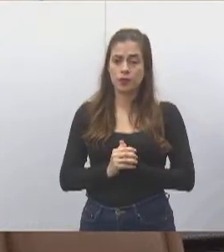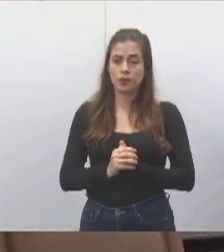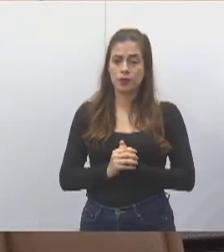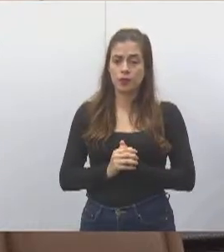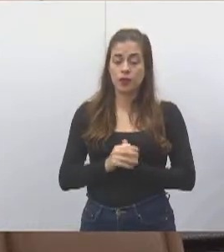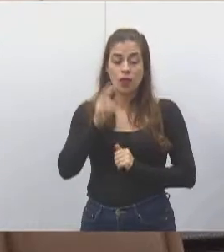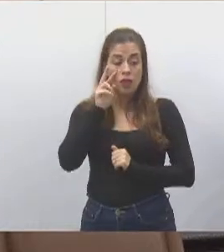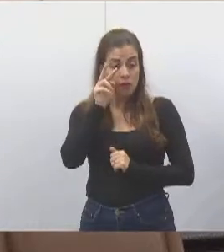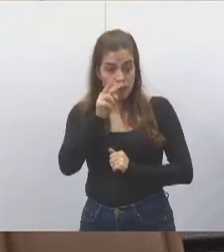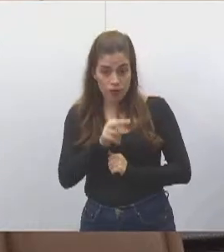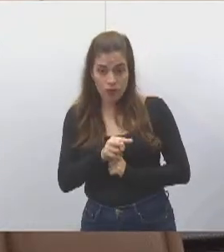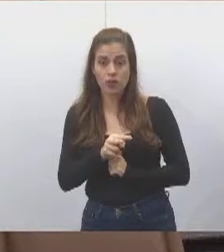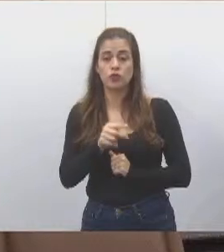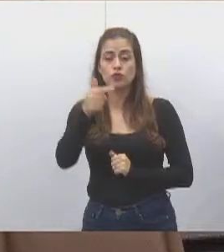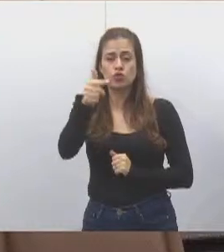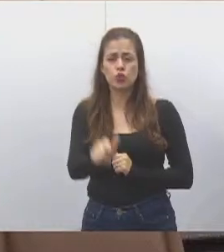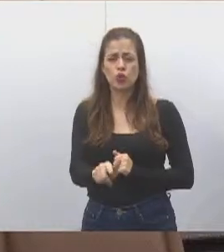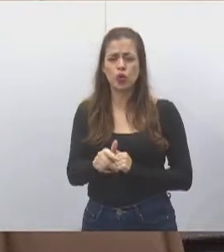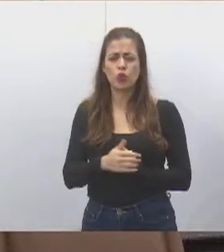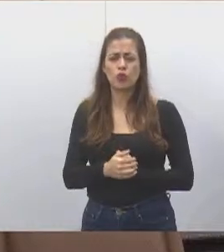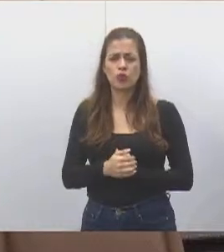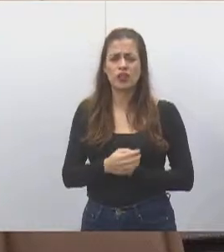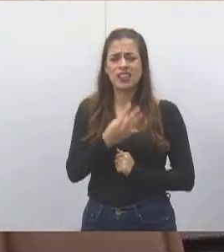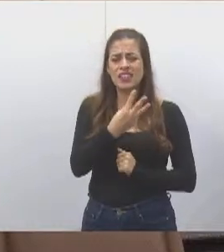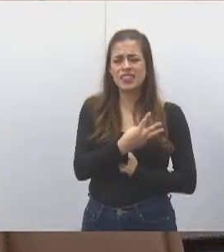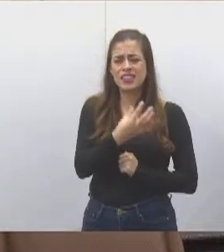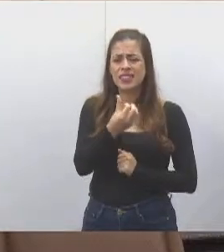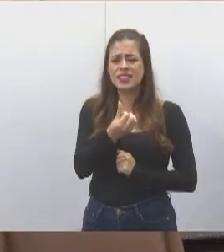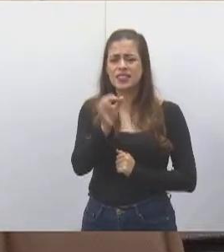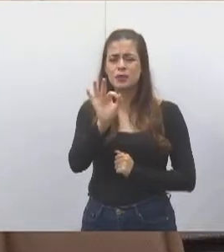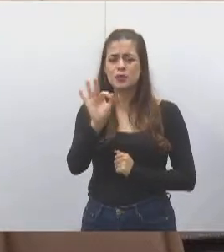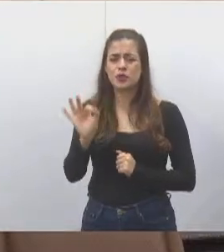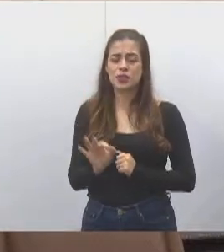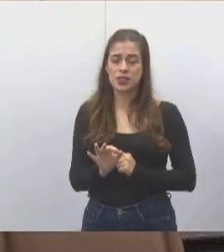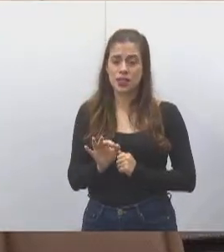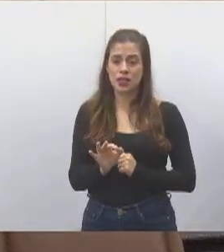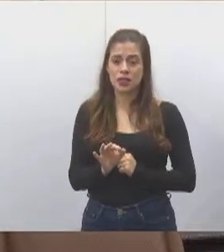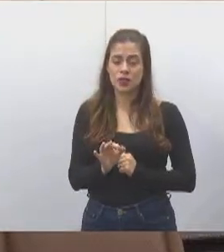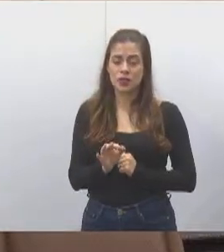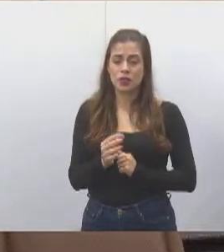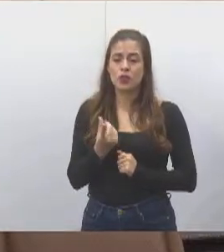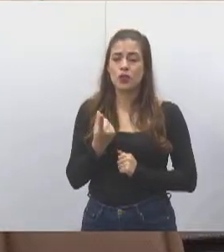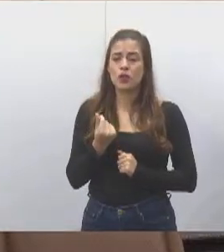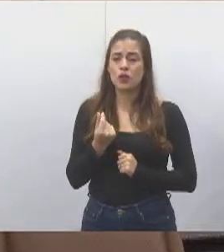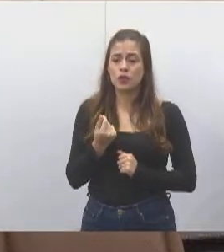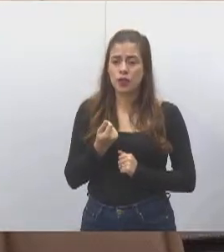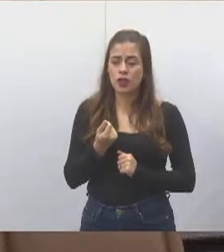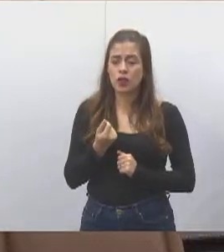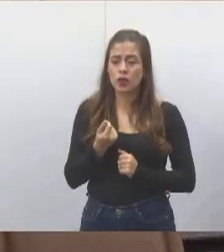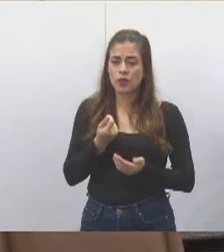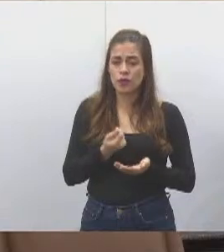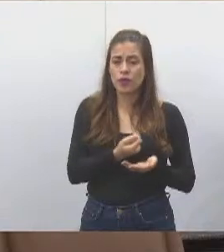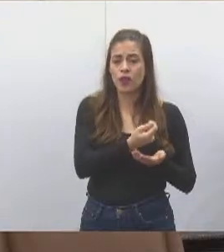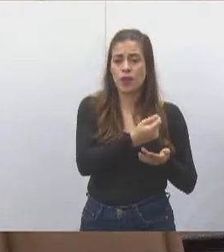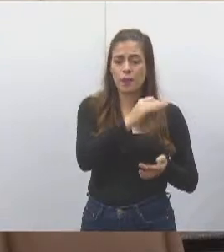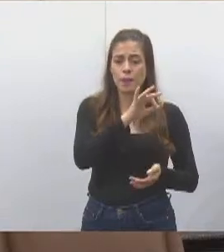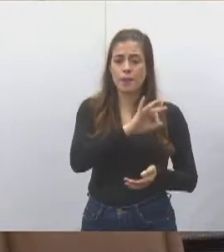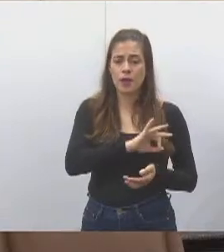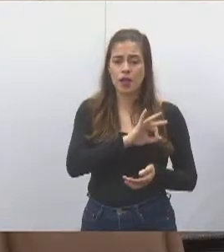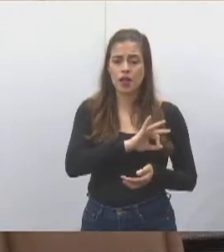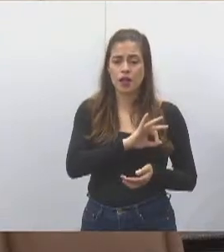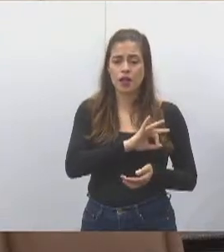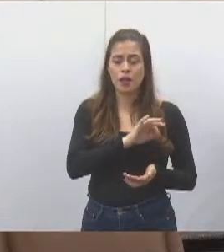eu vejo que, novamente, 36% da receita corrente líquida destinada para a folha de